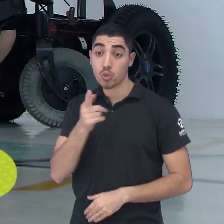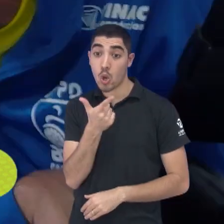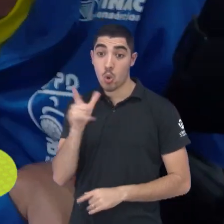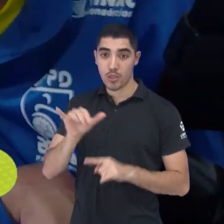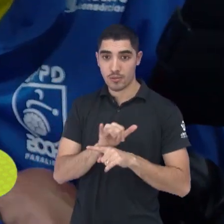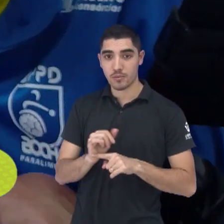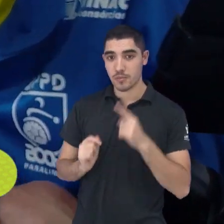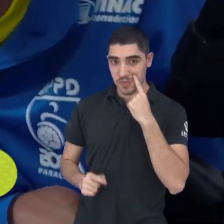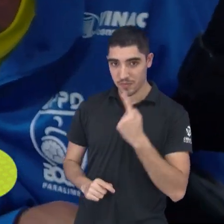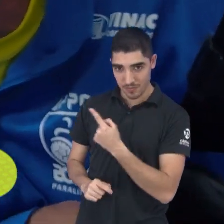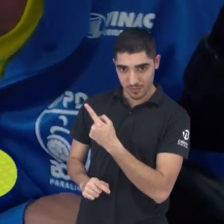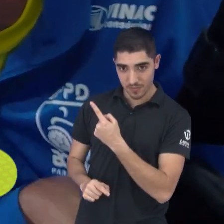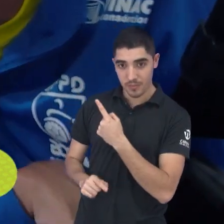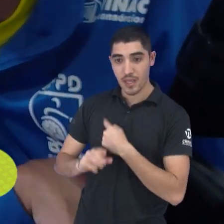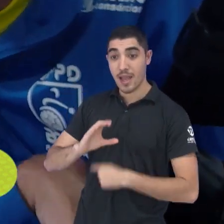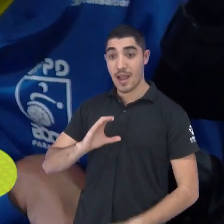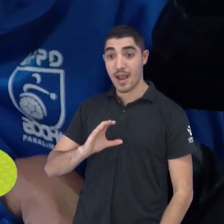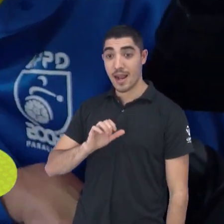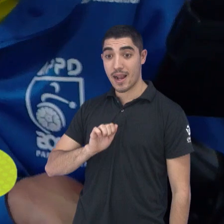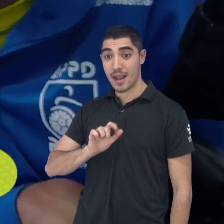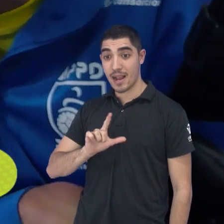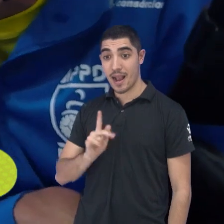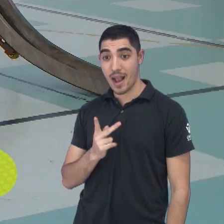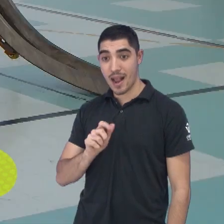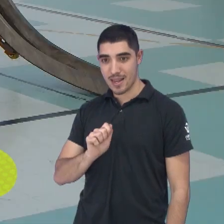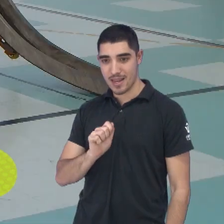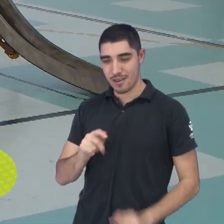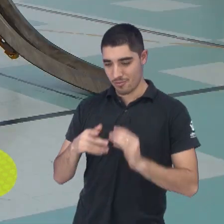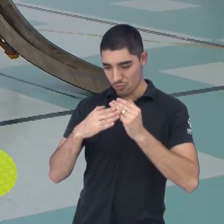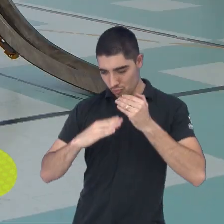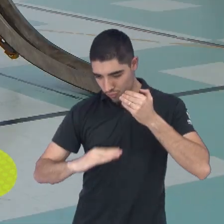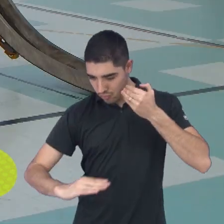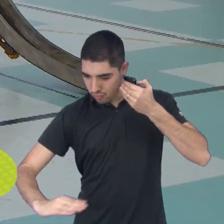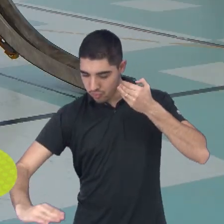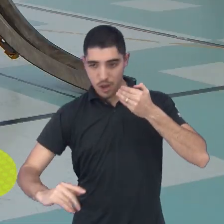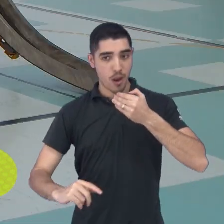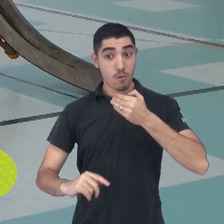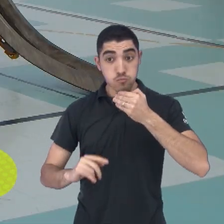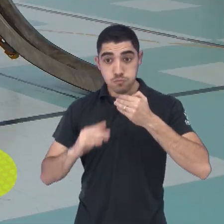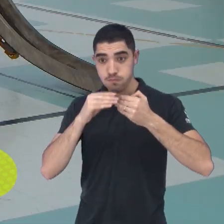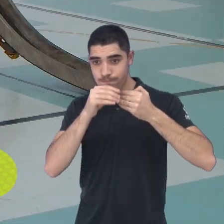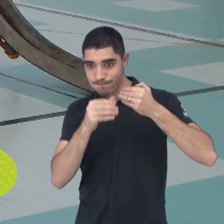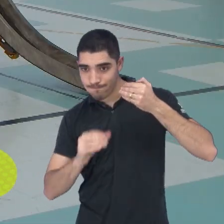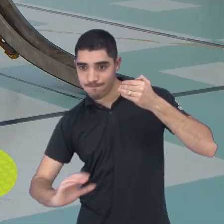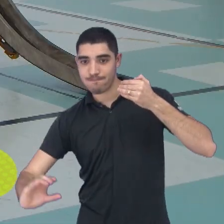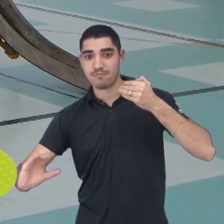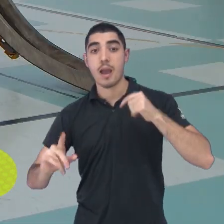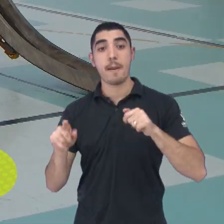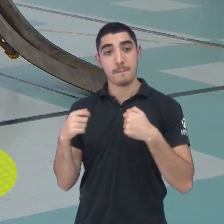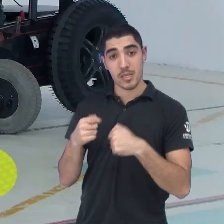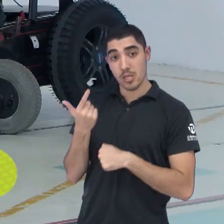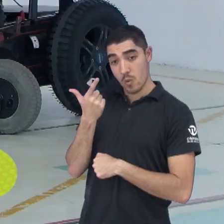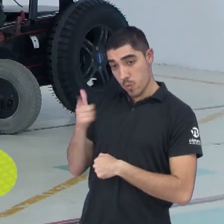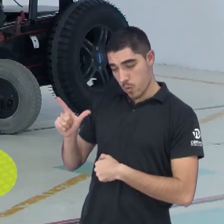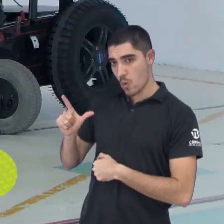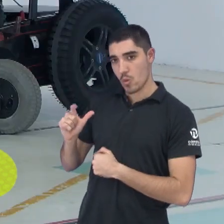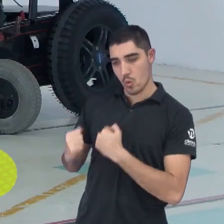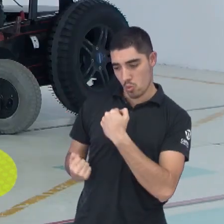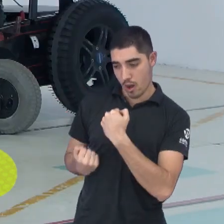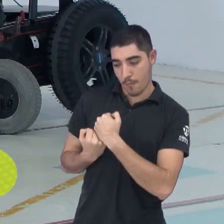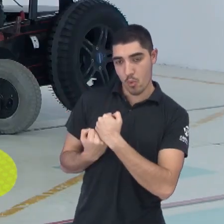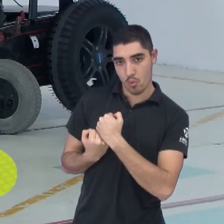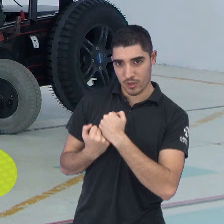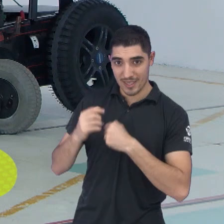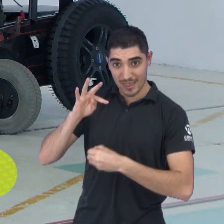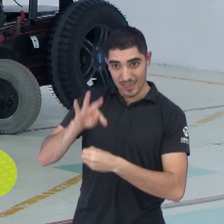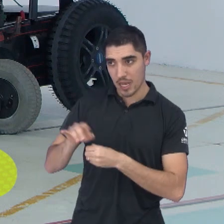chamado calha ou rampa, e esse atleta também precisa do acompanhamento de um auxiliar, um assistente técnico que faz